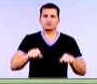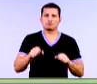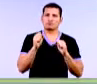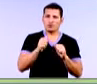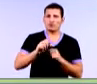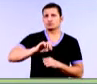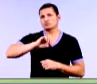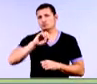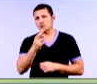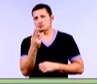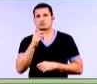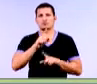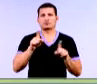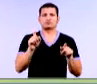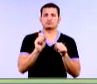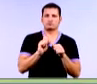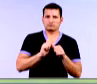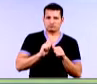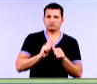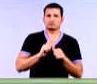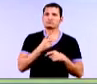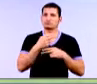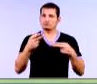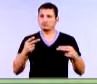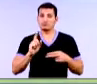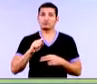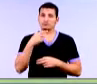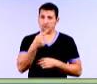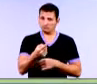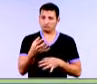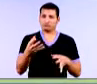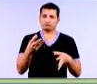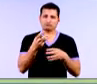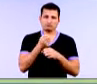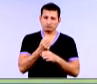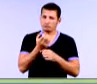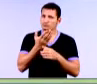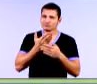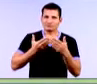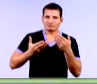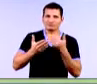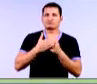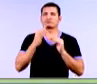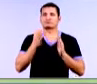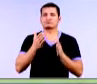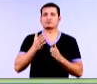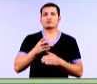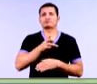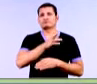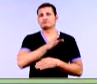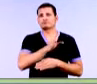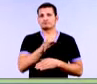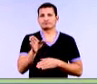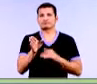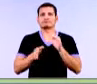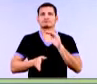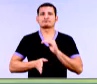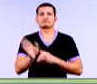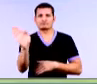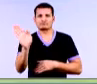isso. Depois de feito todo esse processamento, nós vamos para a saída. O que é a